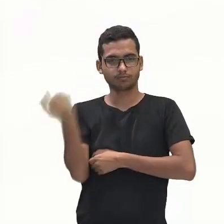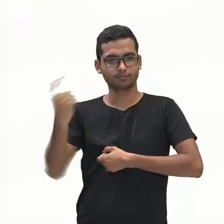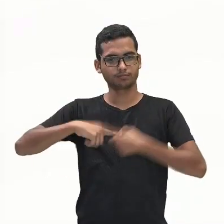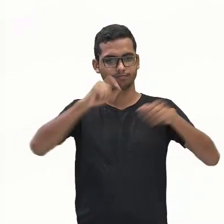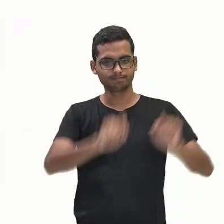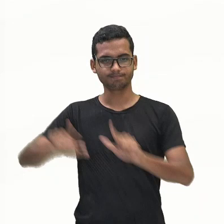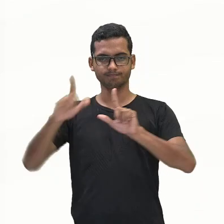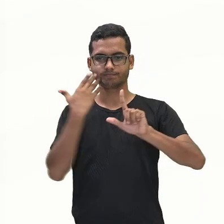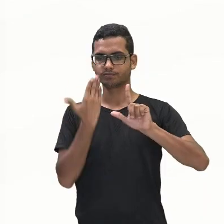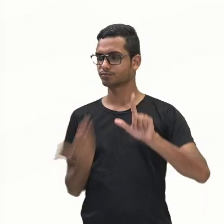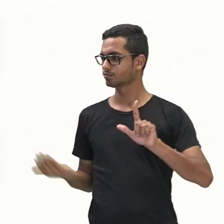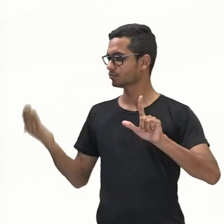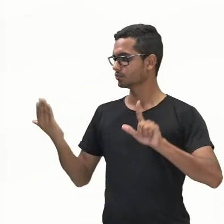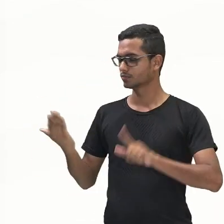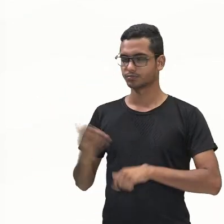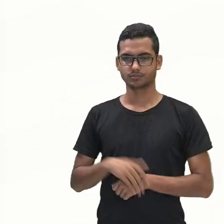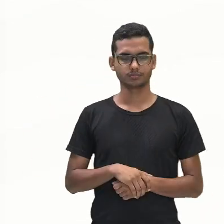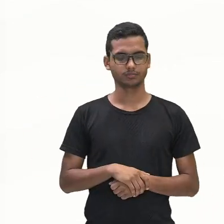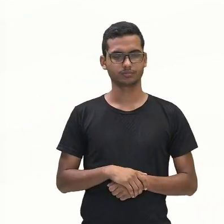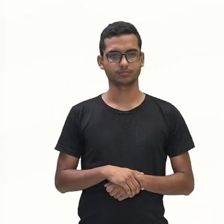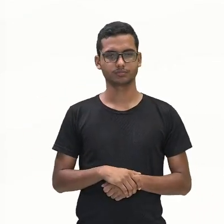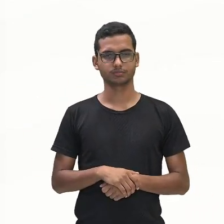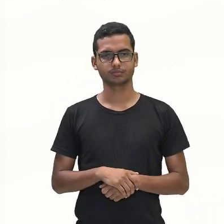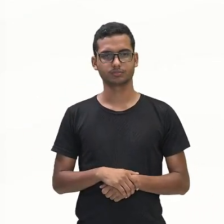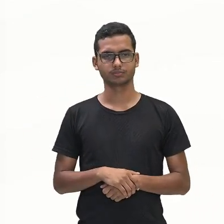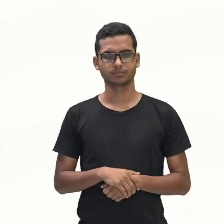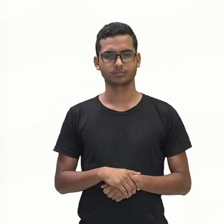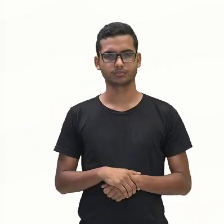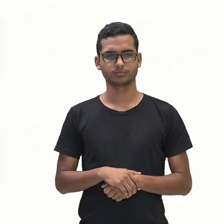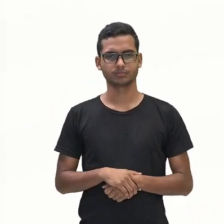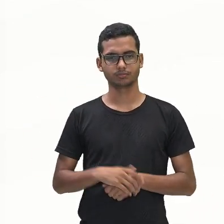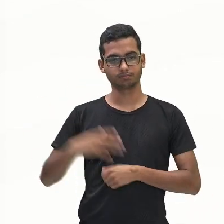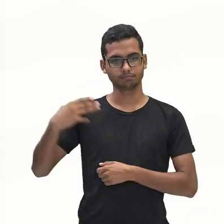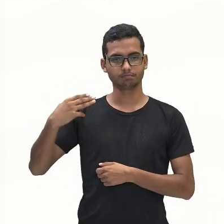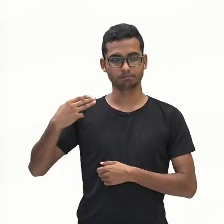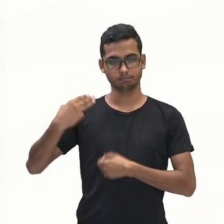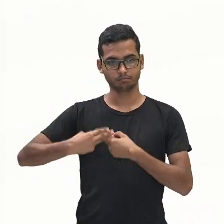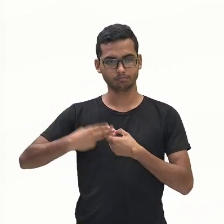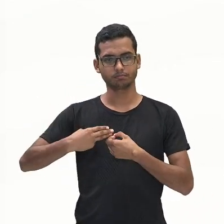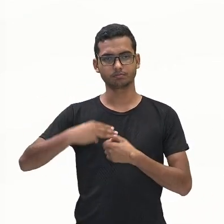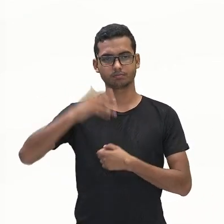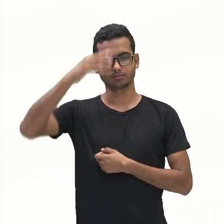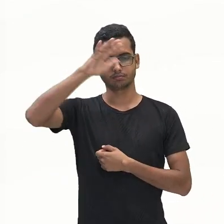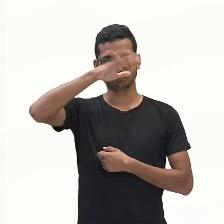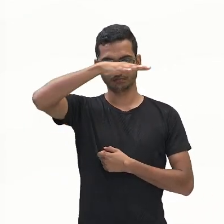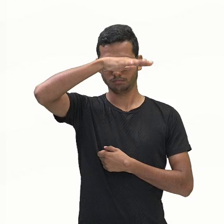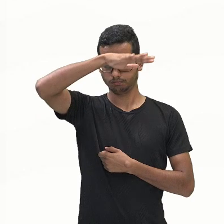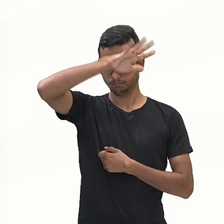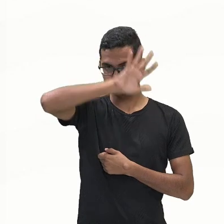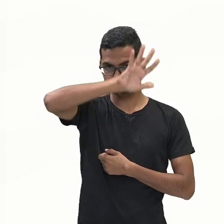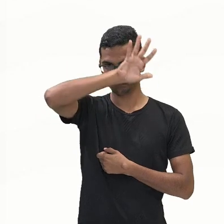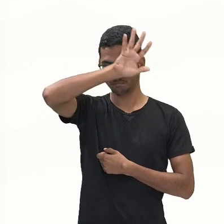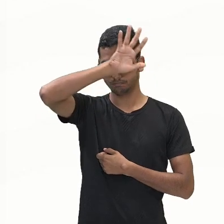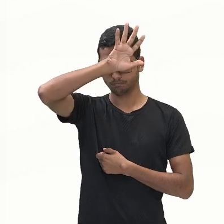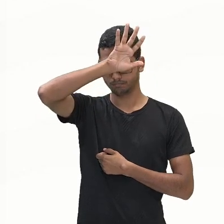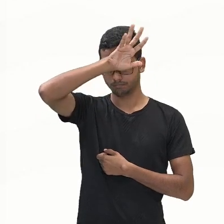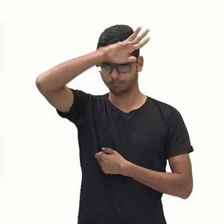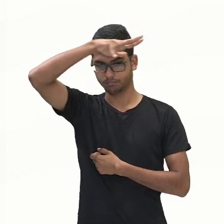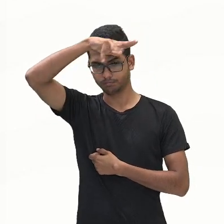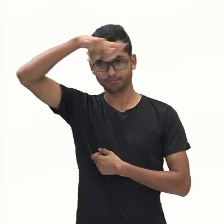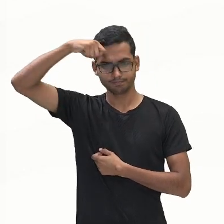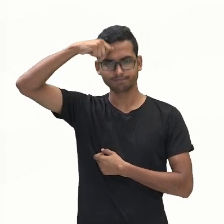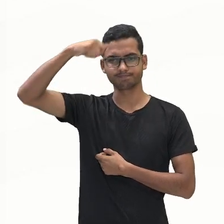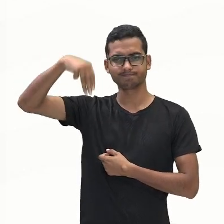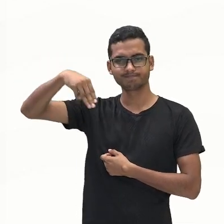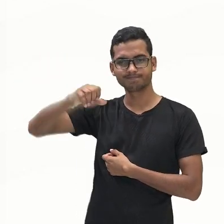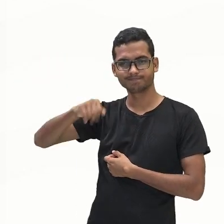mapinha. E aí nós temos a classificação, né? O município que é Manaus, e aí que está em destaque, a gente observa com o